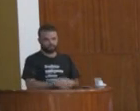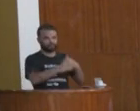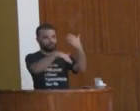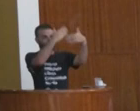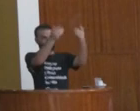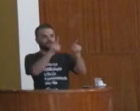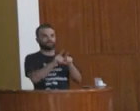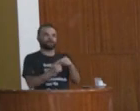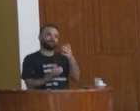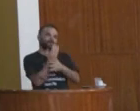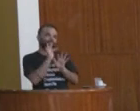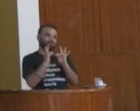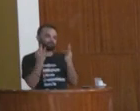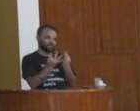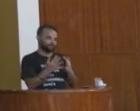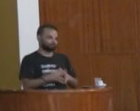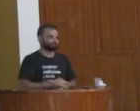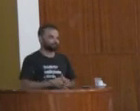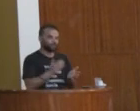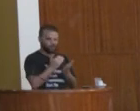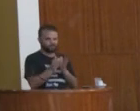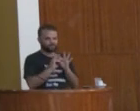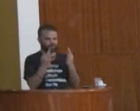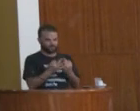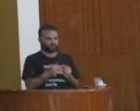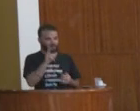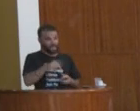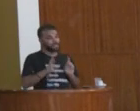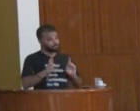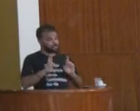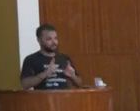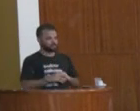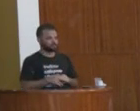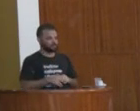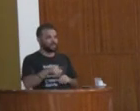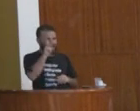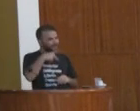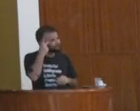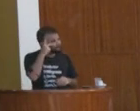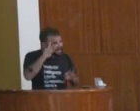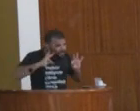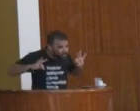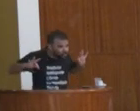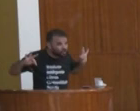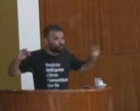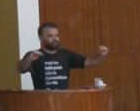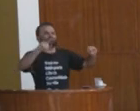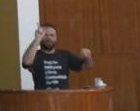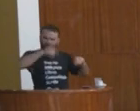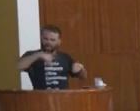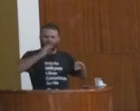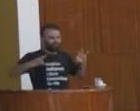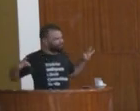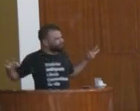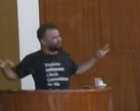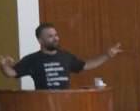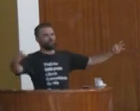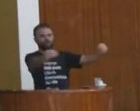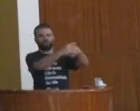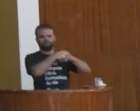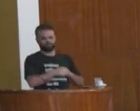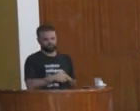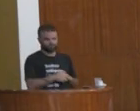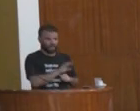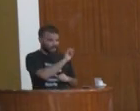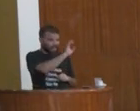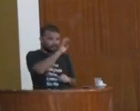sua família. É essa a nossa expectativa. E é para todos? É para todos, dentro do que cada um